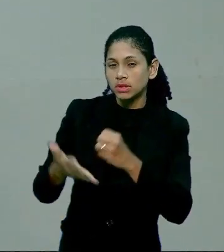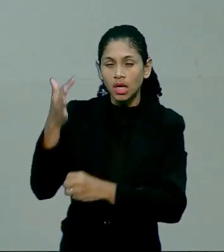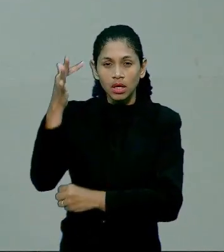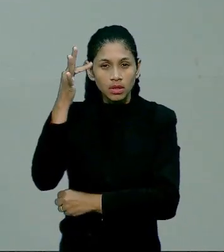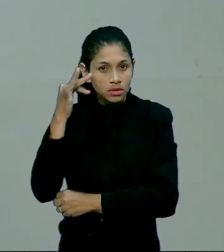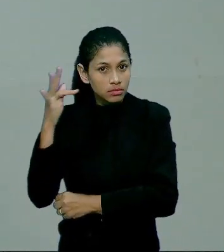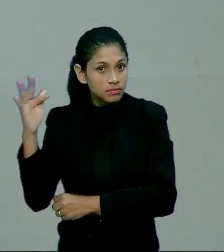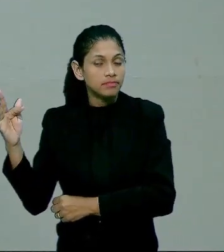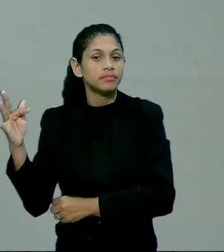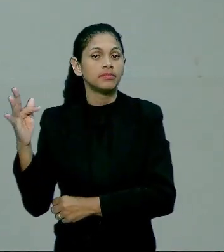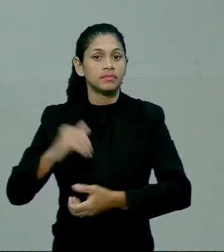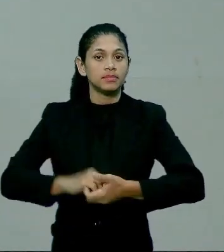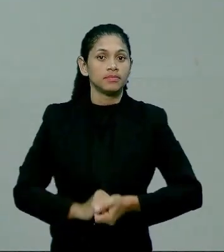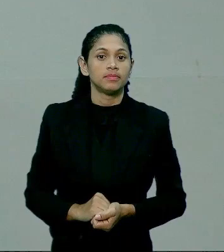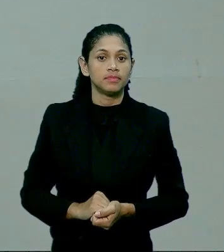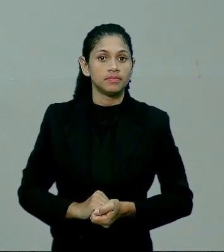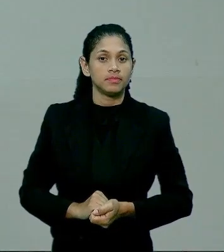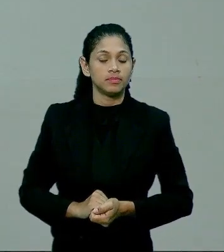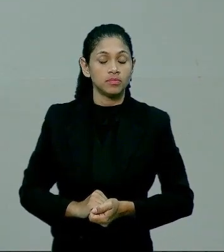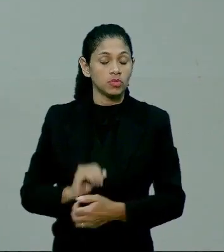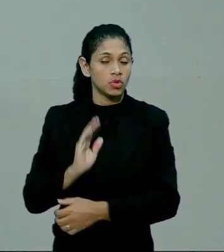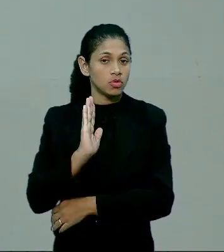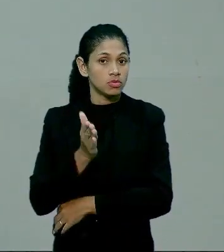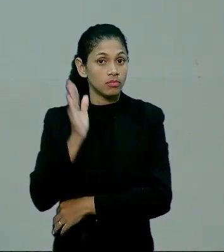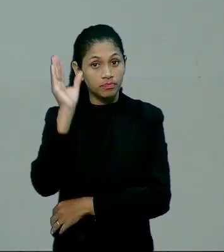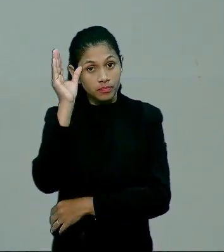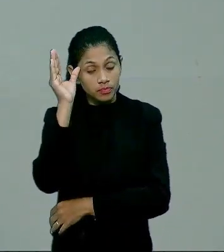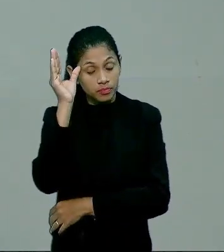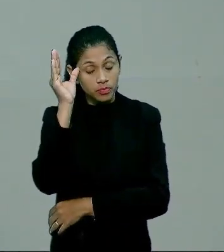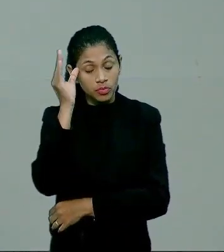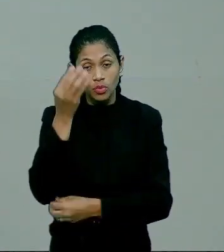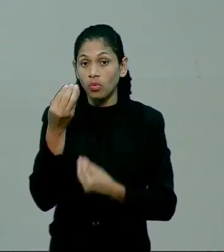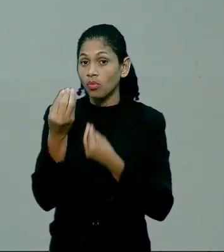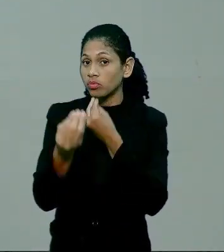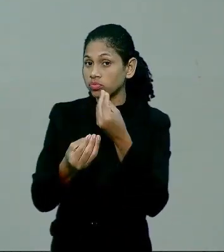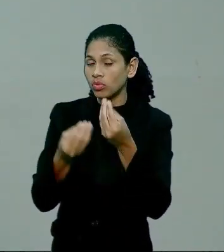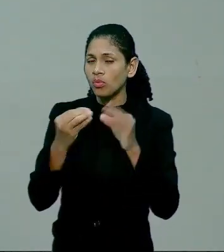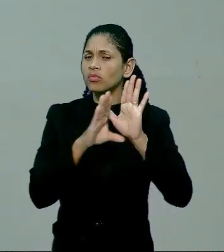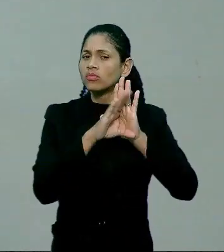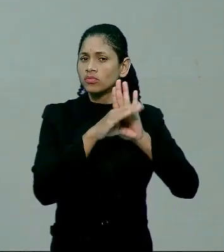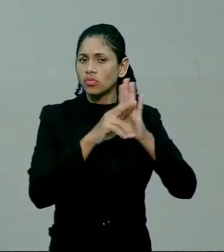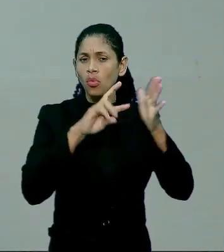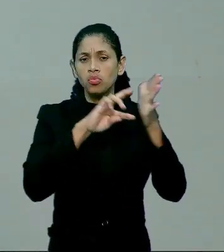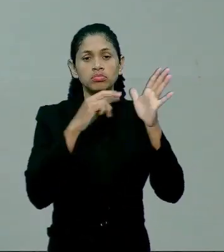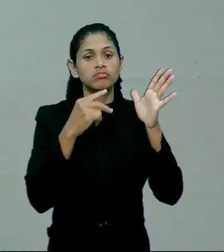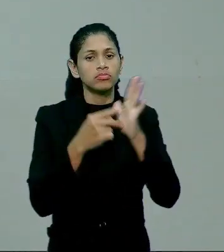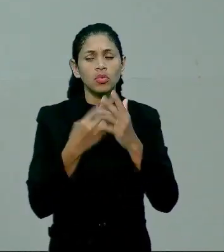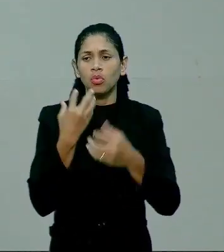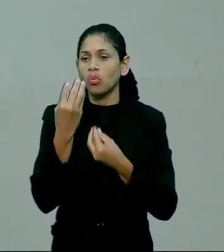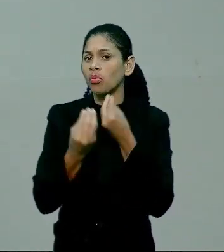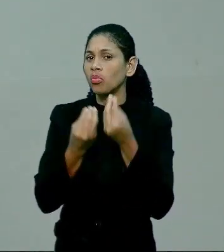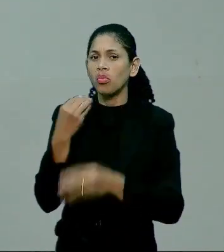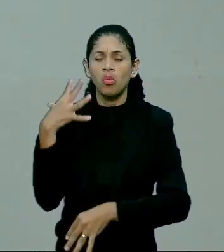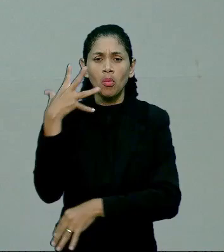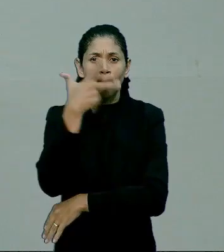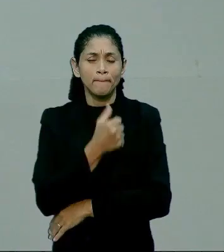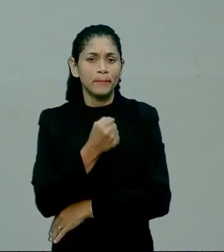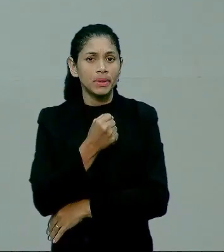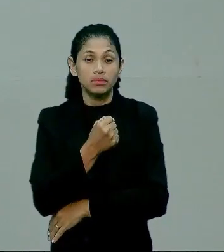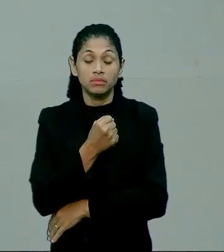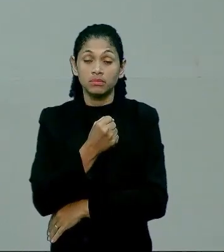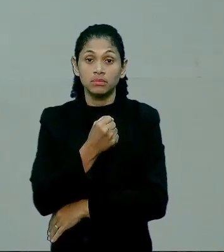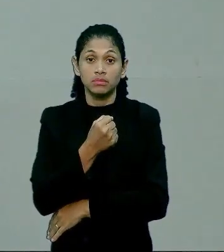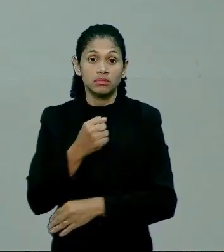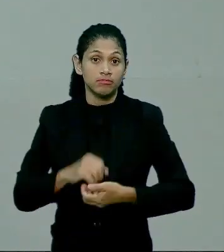perfeição, então, aqui é só a compreensão do que é definido como belo para a gente ter, tipo, como é que eu vou definir o que